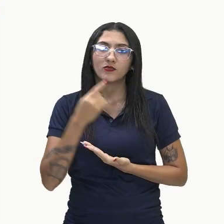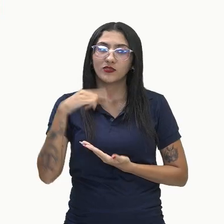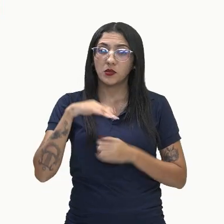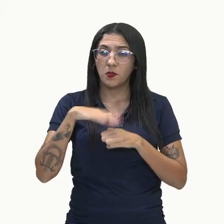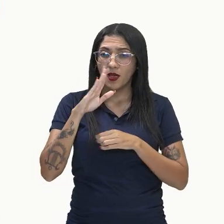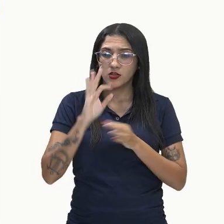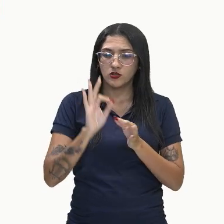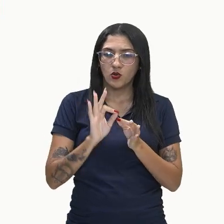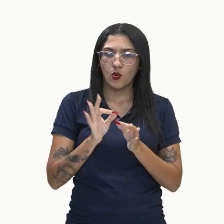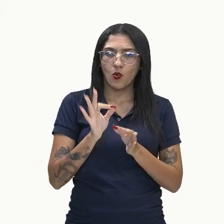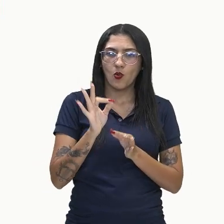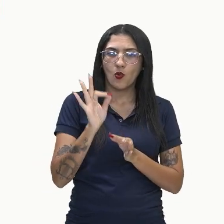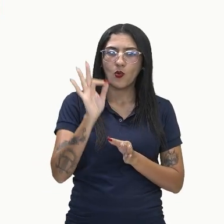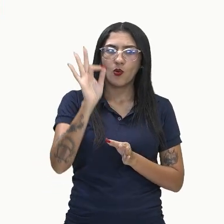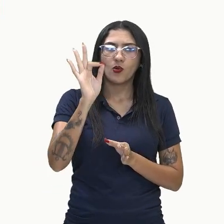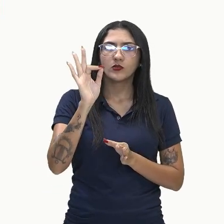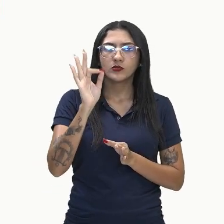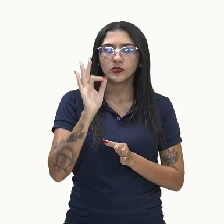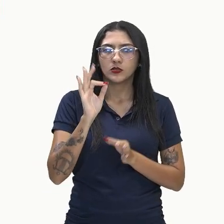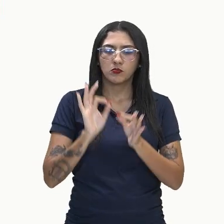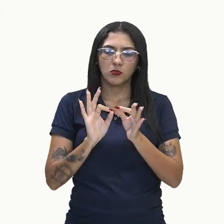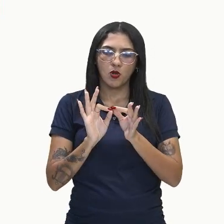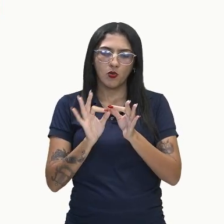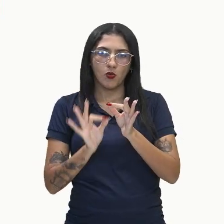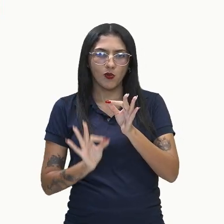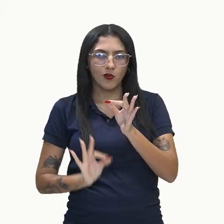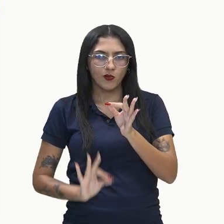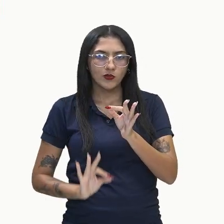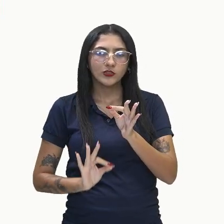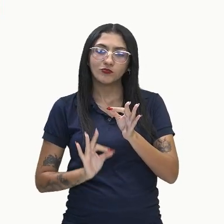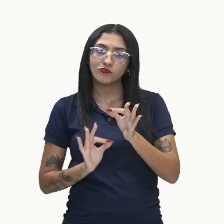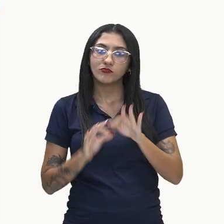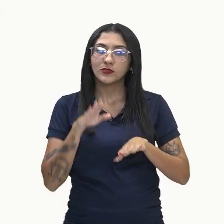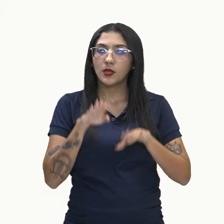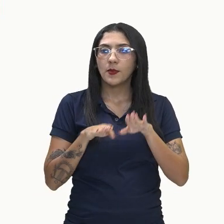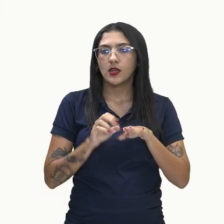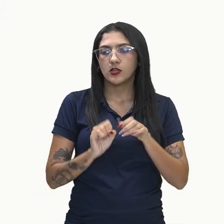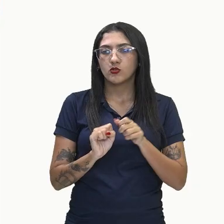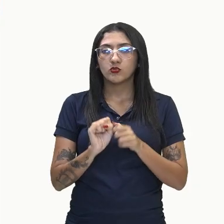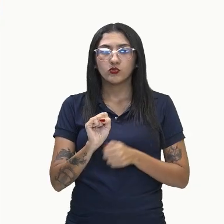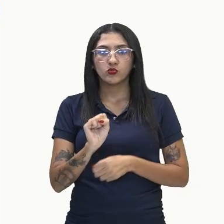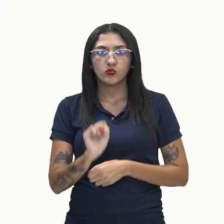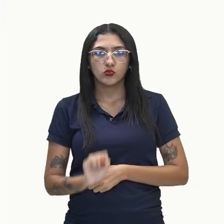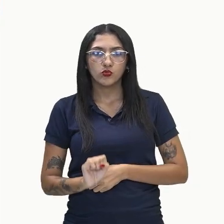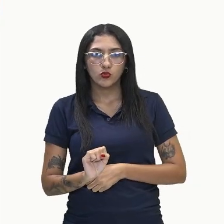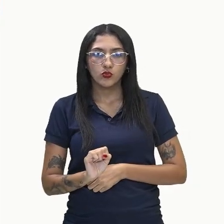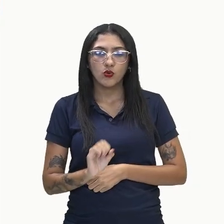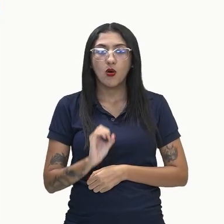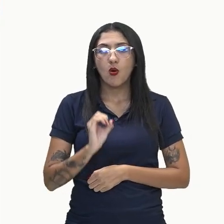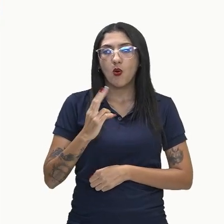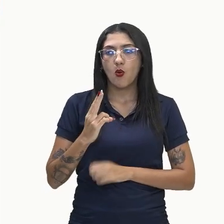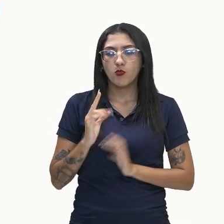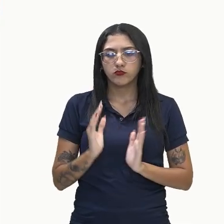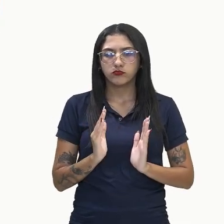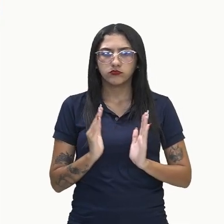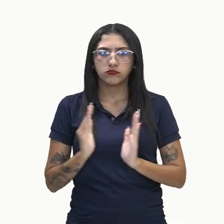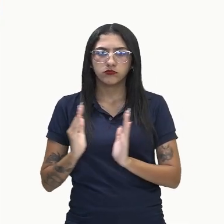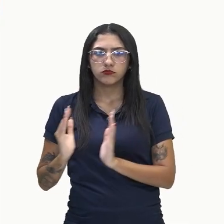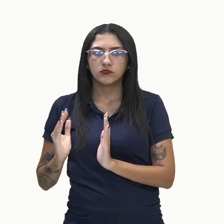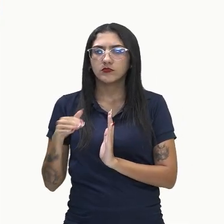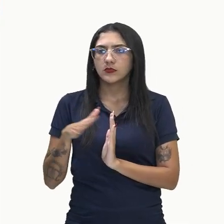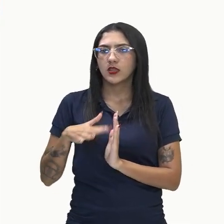aqui à zona temperada, né? A zona temperada do sul, ou aqui para essa faixa da zona